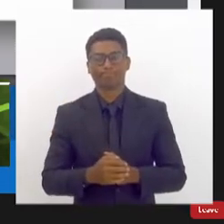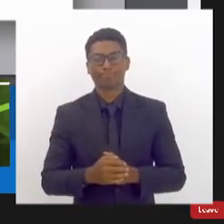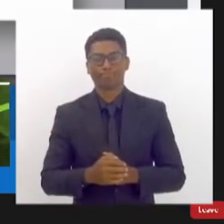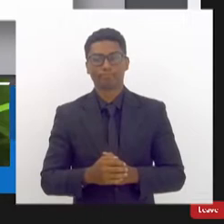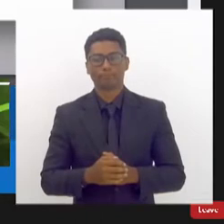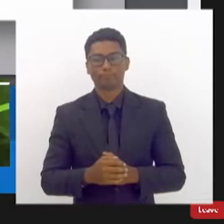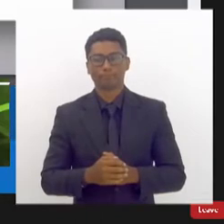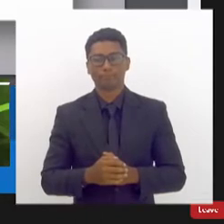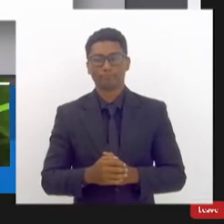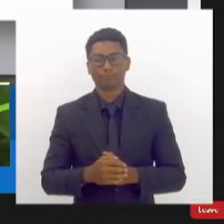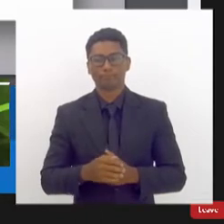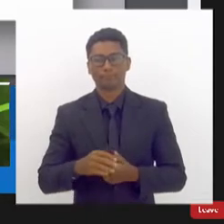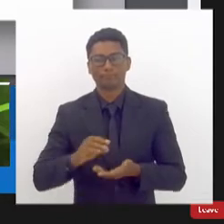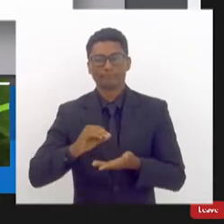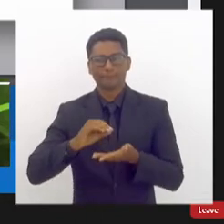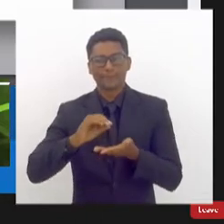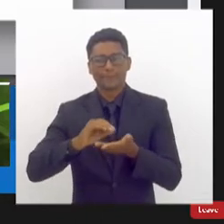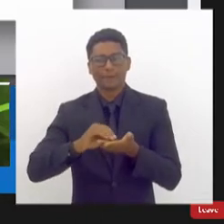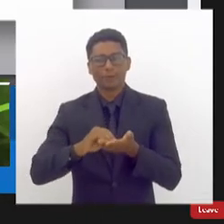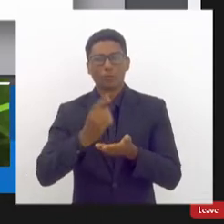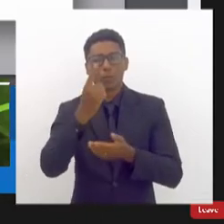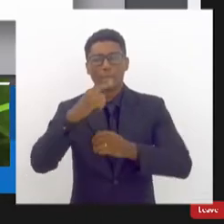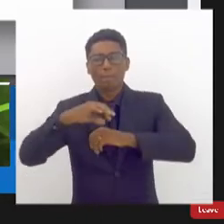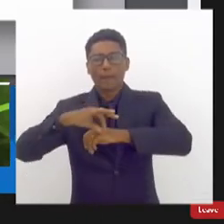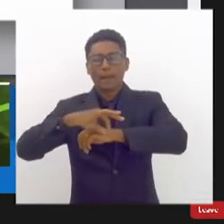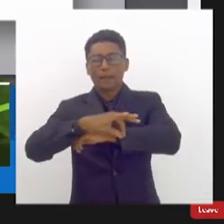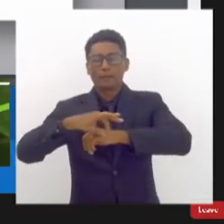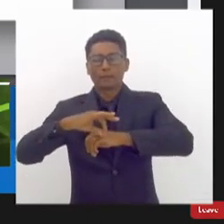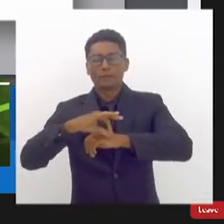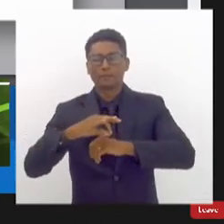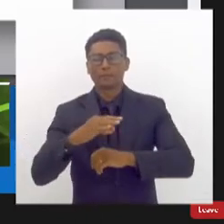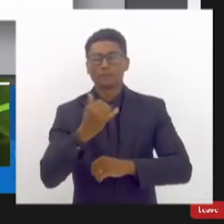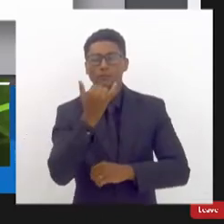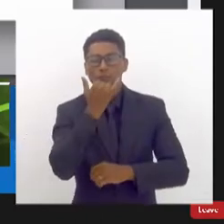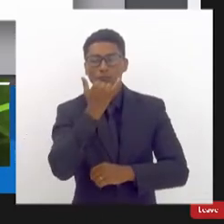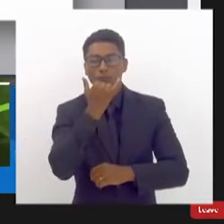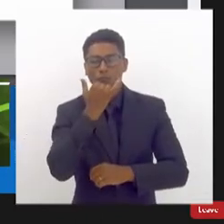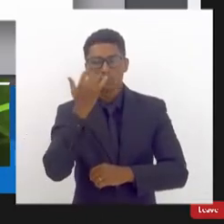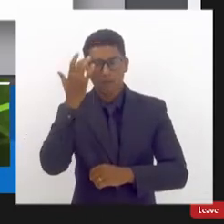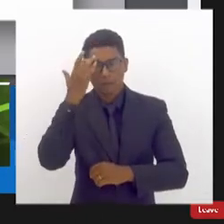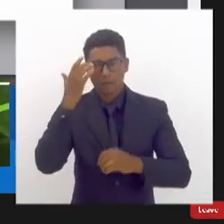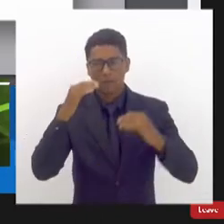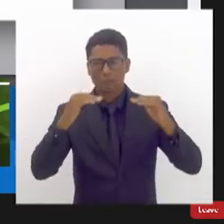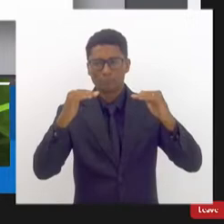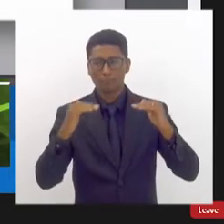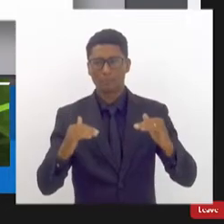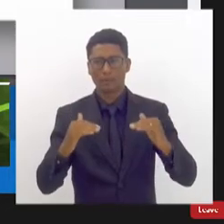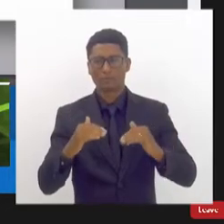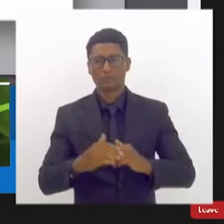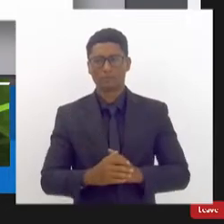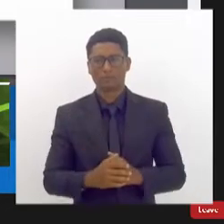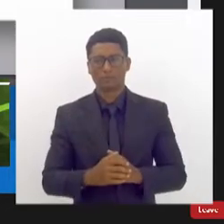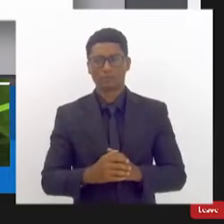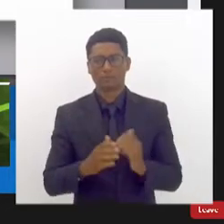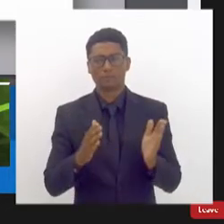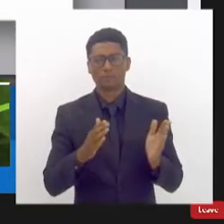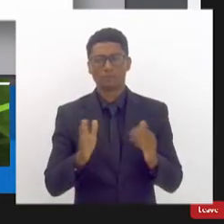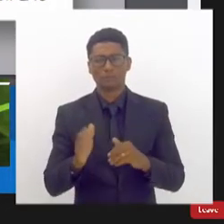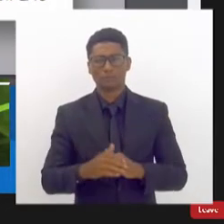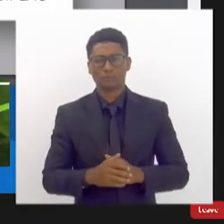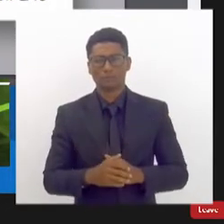Faltou aí uma linhazinha, e aí eu peço desculpas. Eu acho que está na linha de baixo. Pode passar, por gentileza, que ficaram duas.